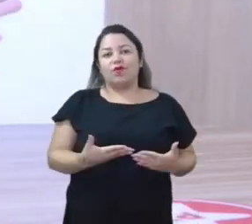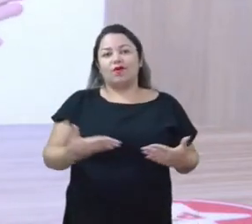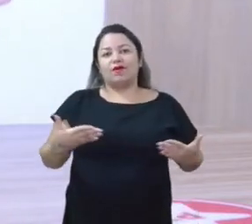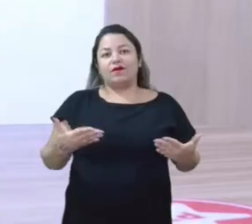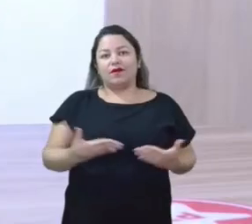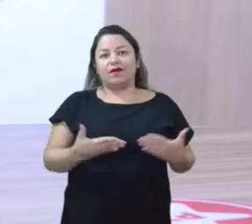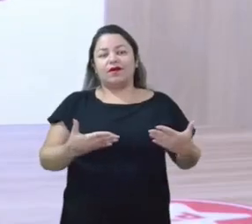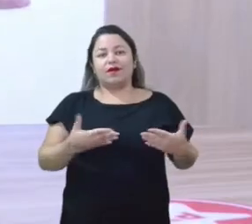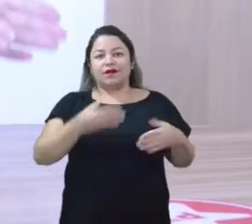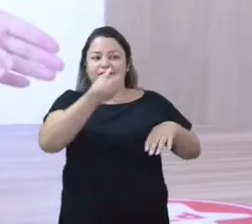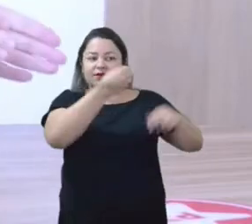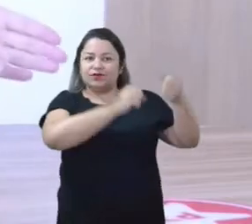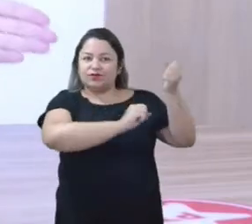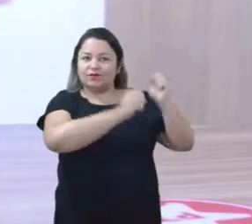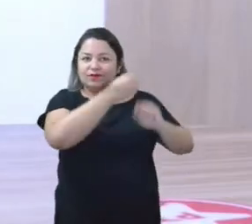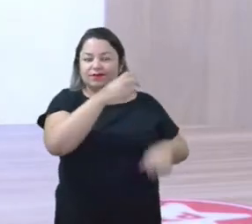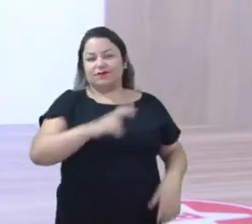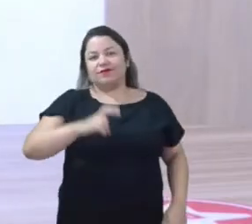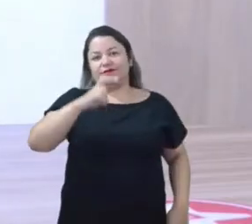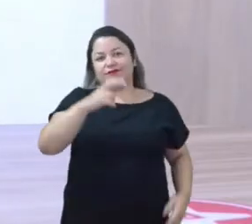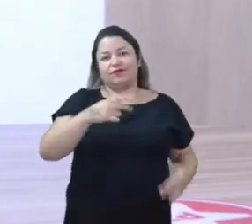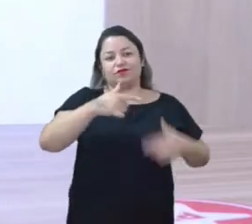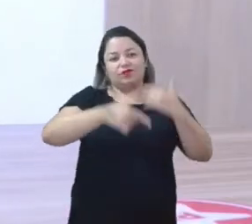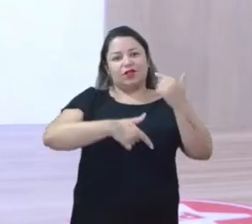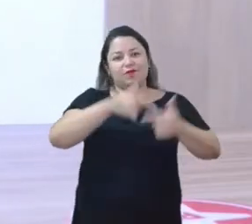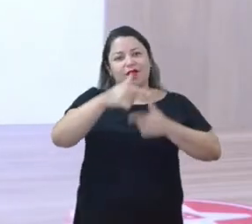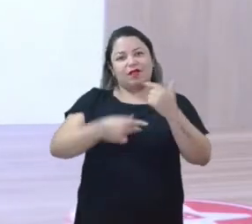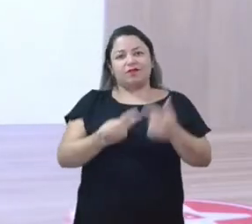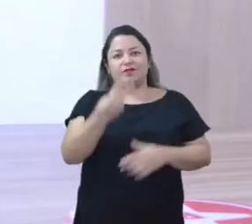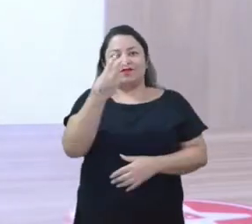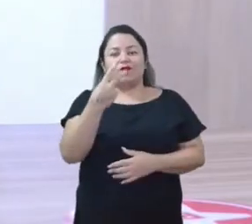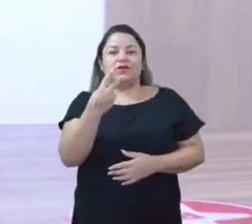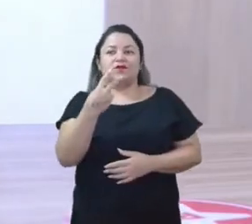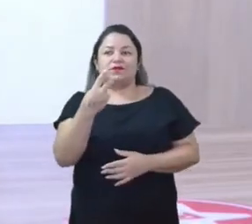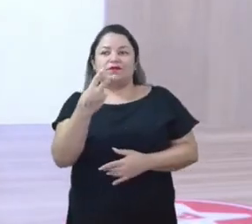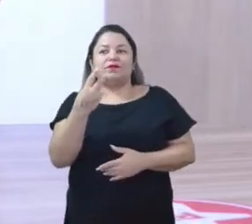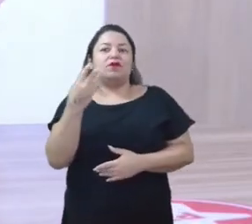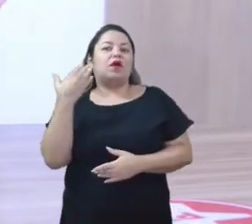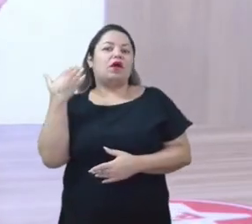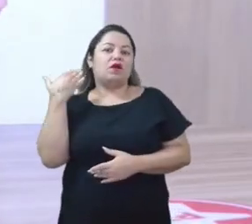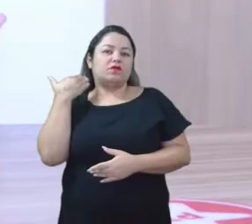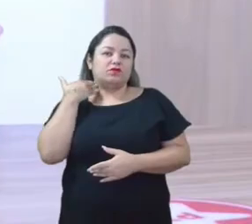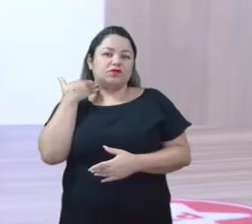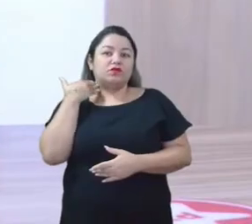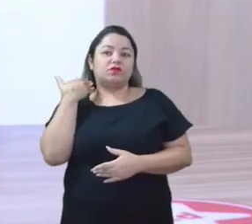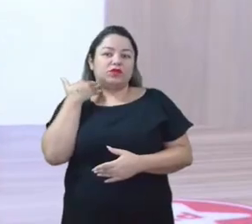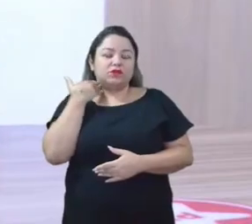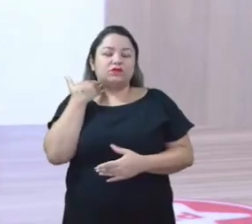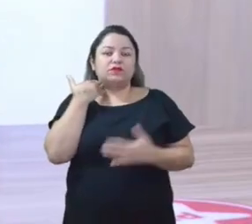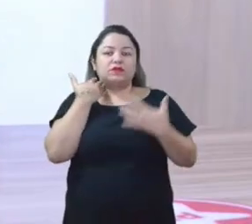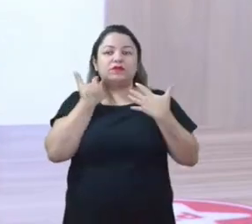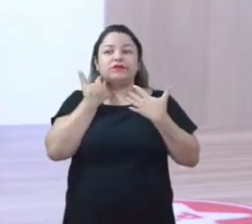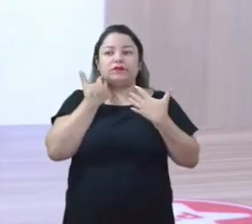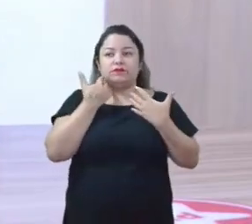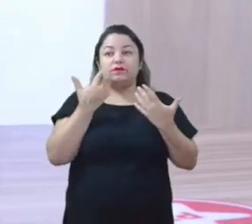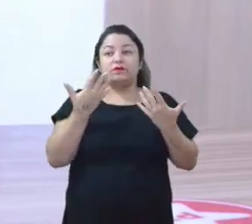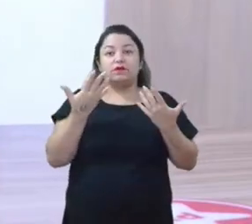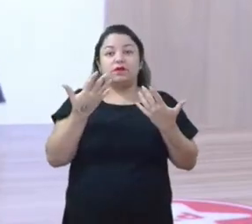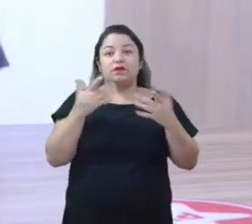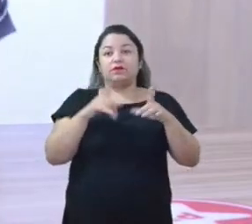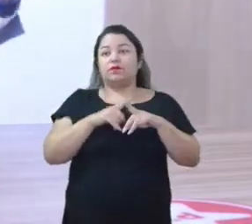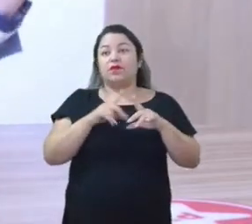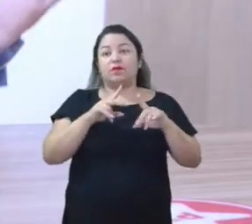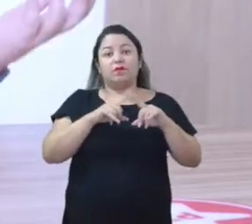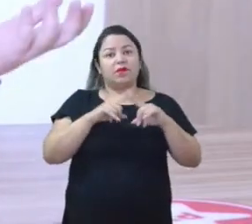na indústria, é a jornada 5 de trabalho e 2 de descanso. Né? Então, esta é uma realidade. Mas não é